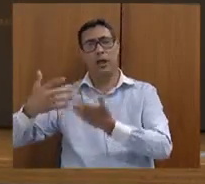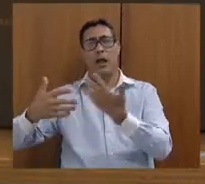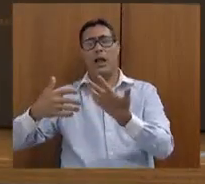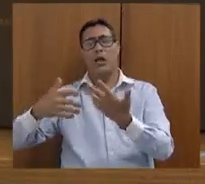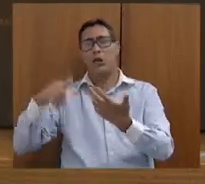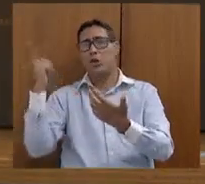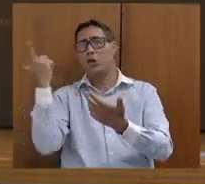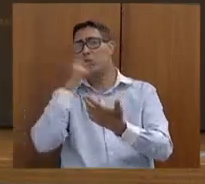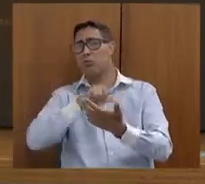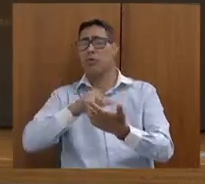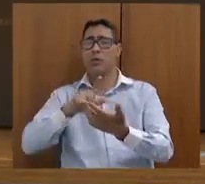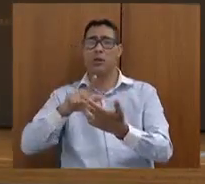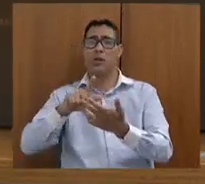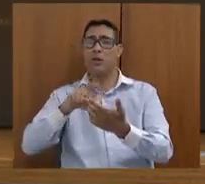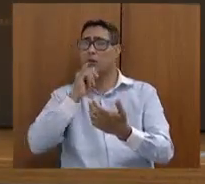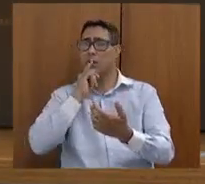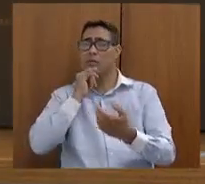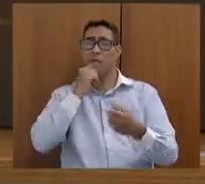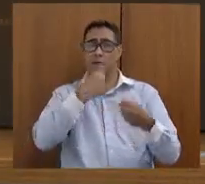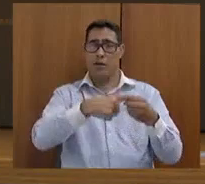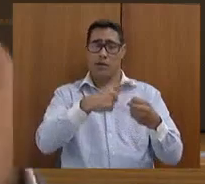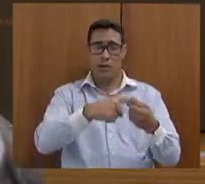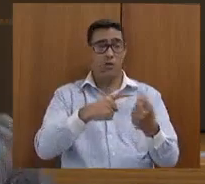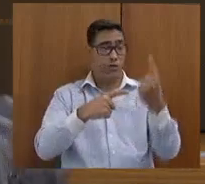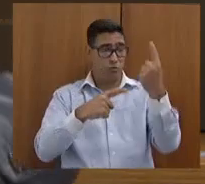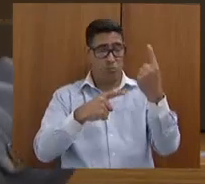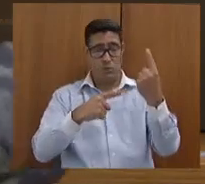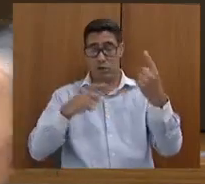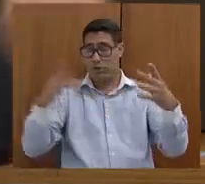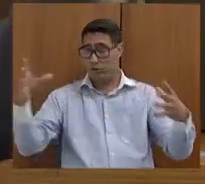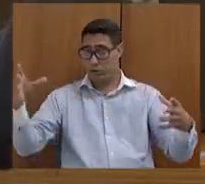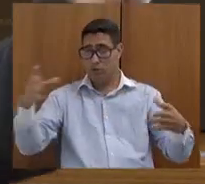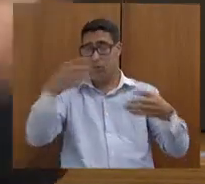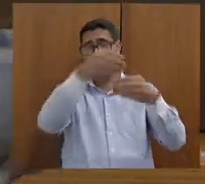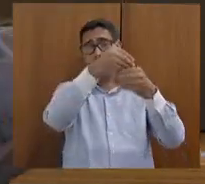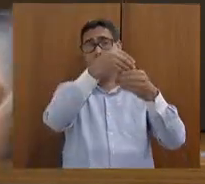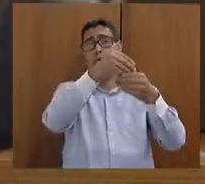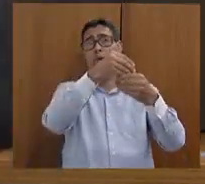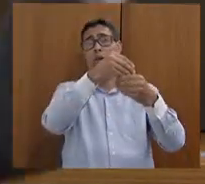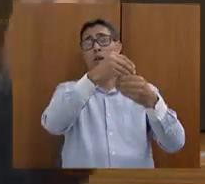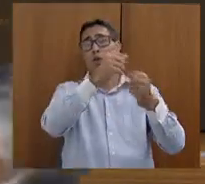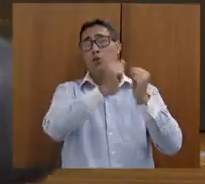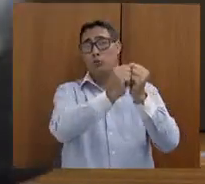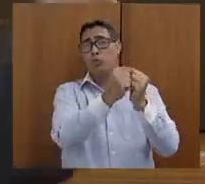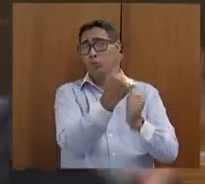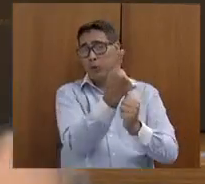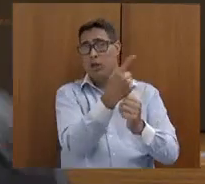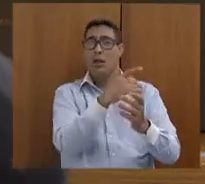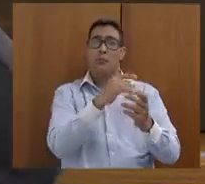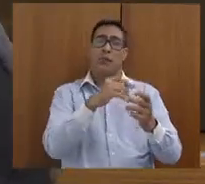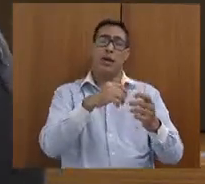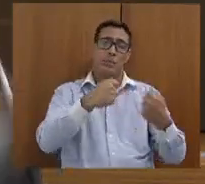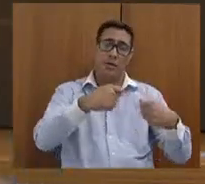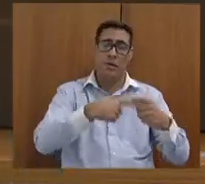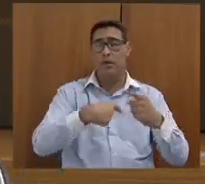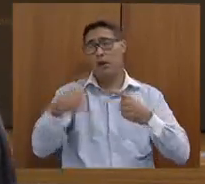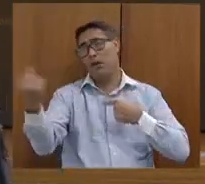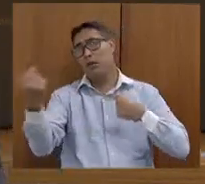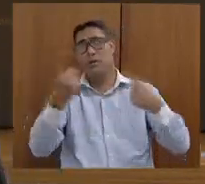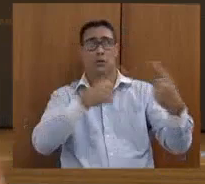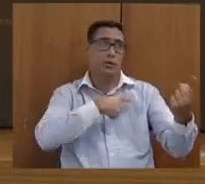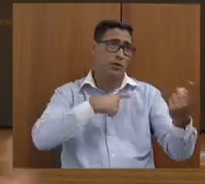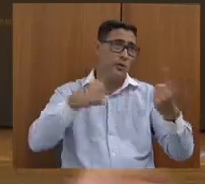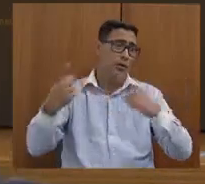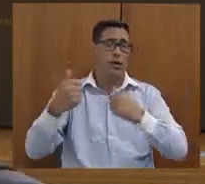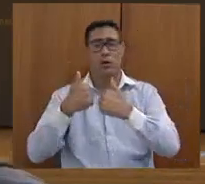delas numa cidade só e não terem que ficar rodando de moto ou de ônibus